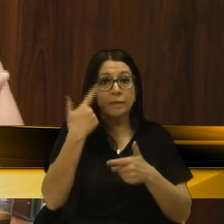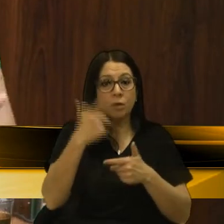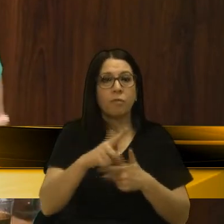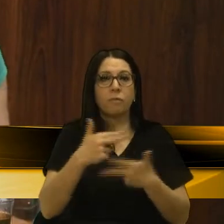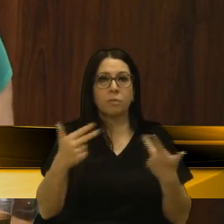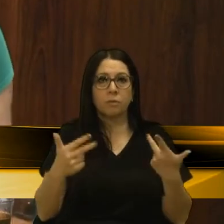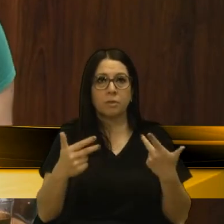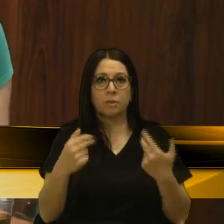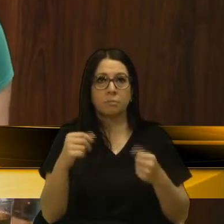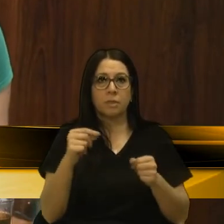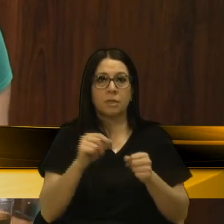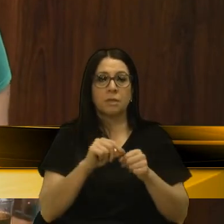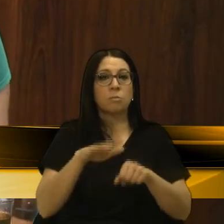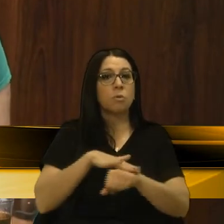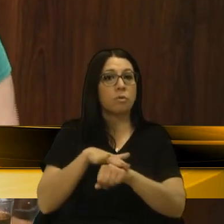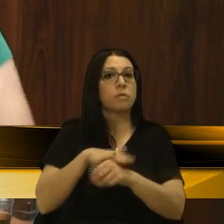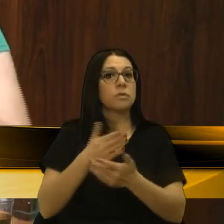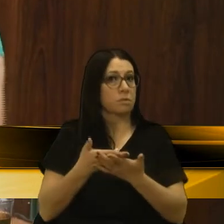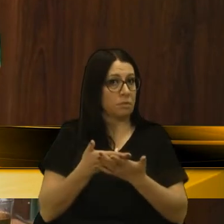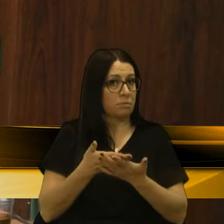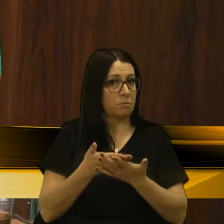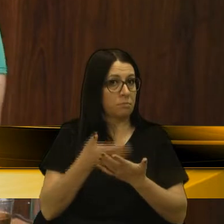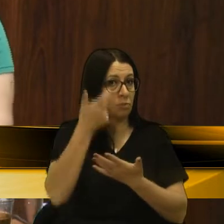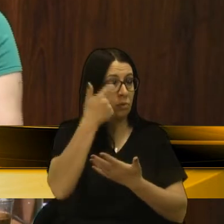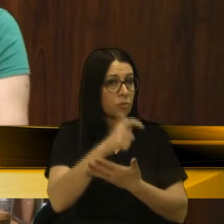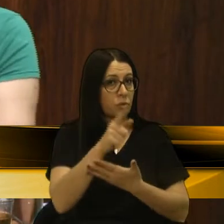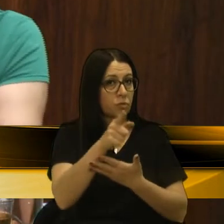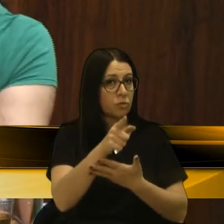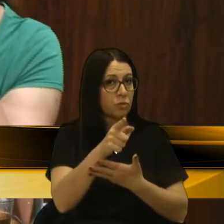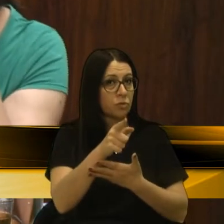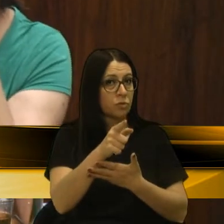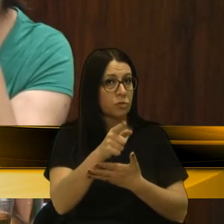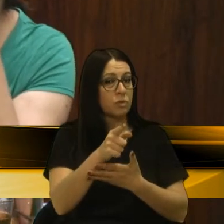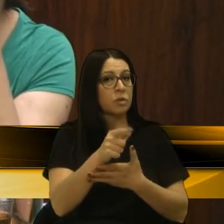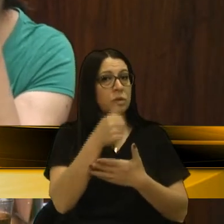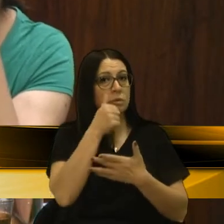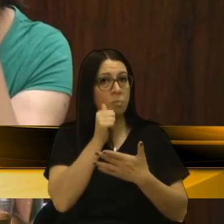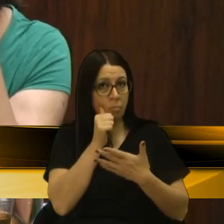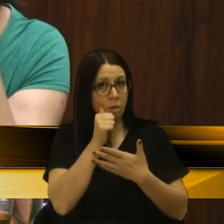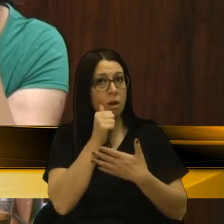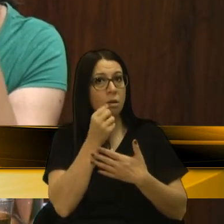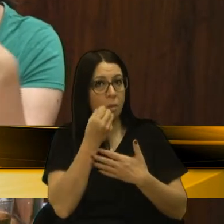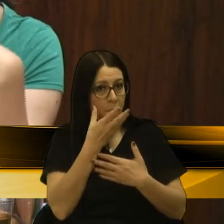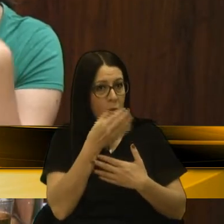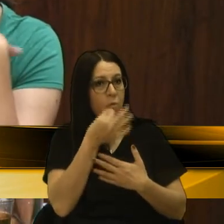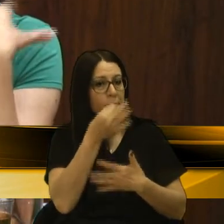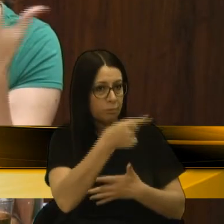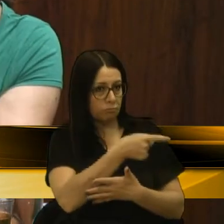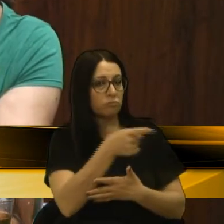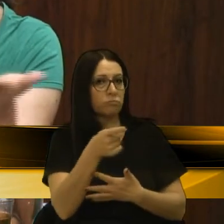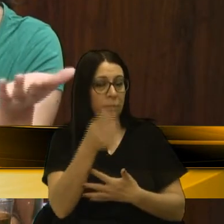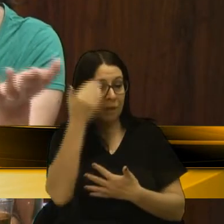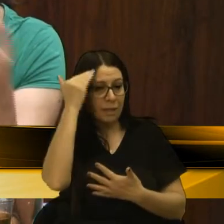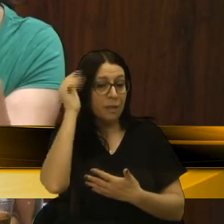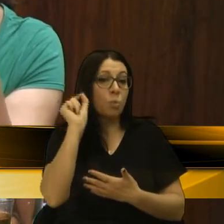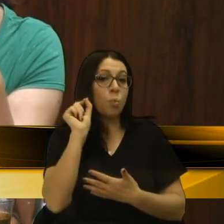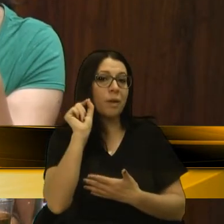gente precisa, conversar. E aí eu acho que, de repente, o encaminhamento da vereadora Paula seja um bom encaminhamento para a gente entender